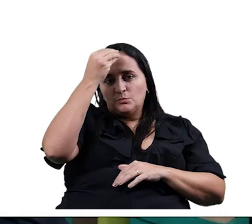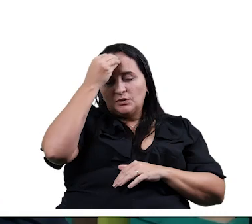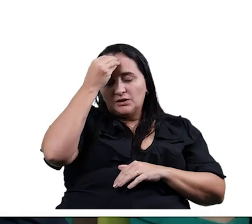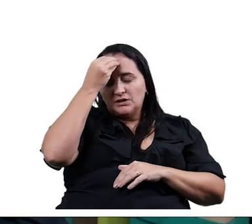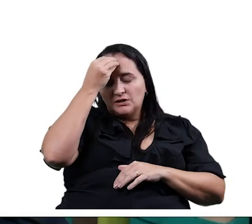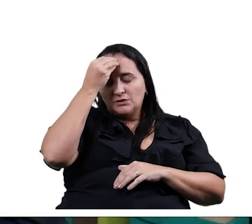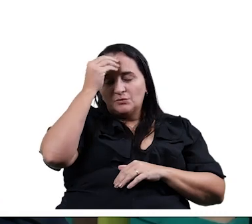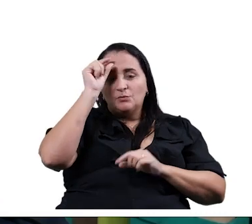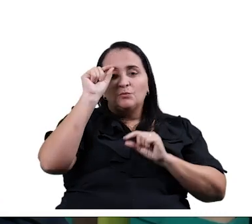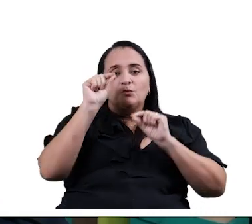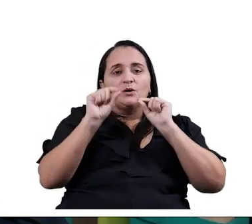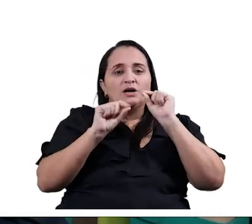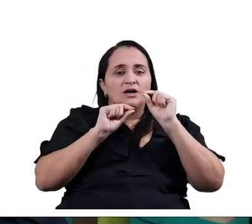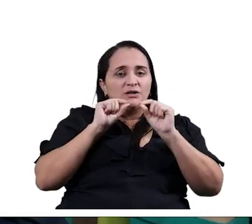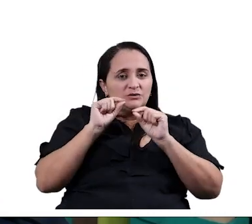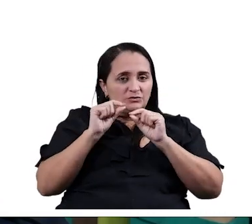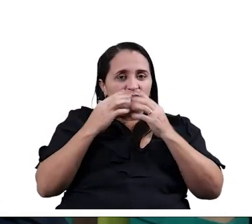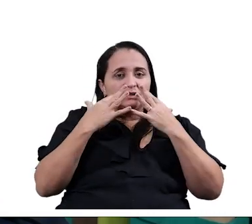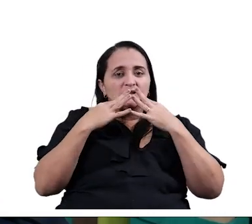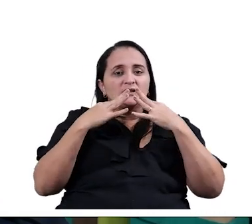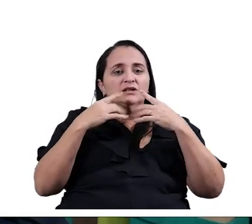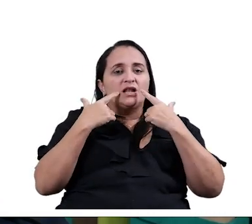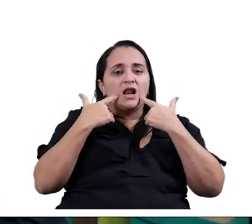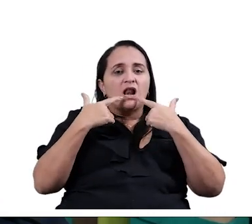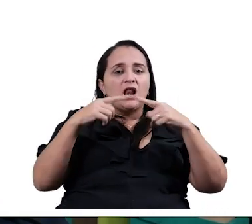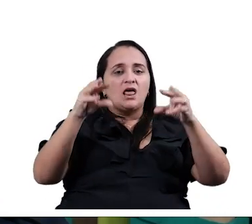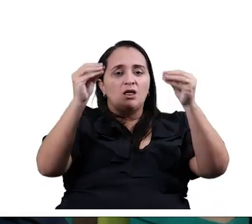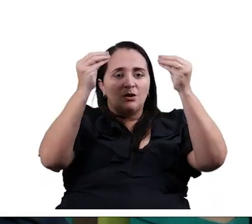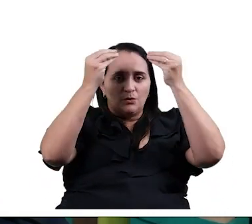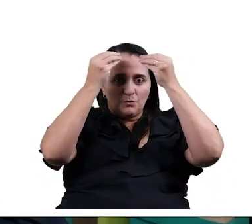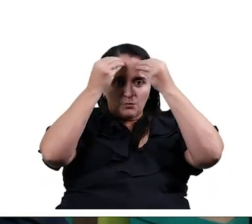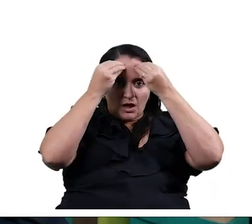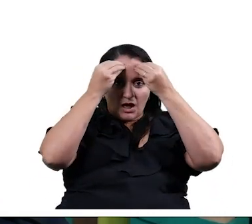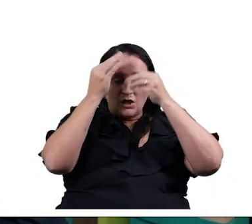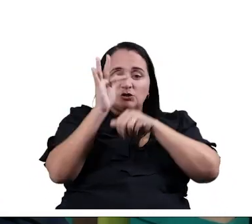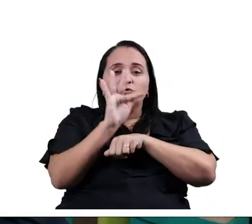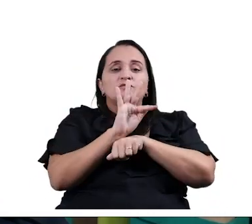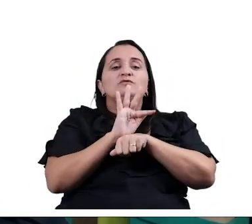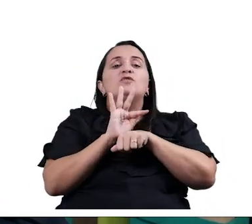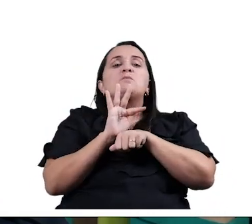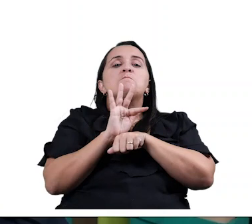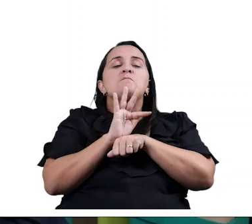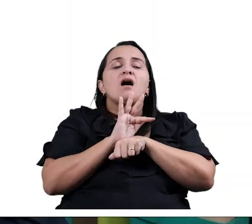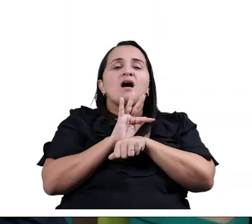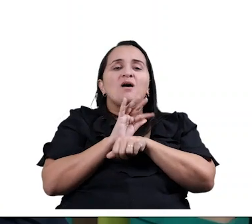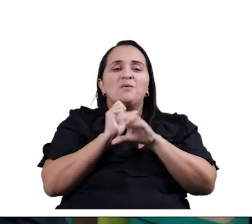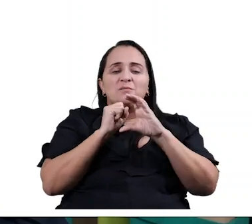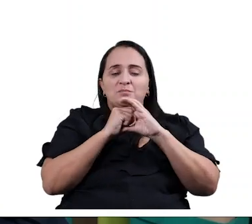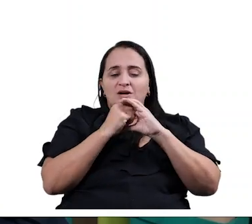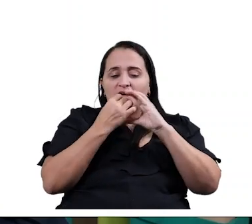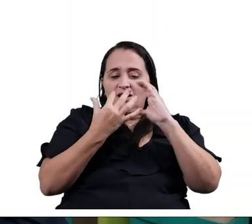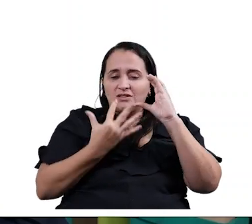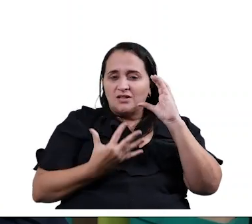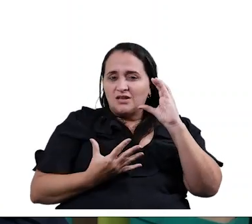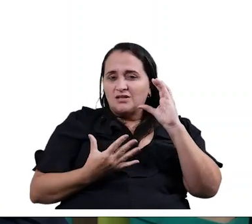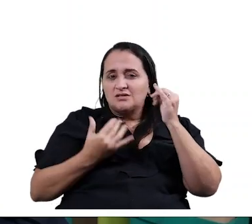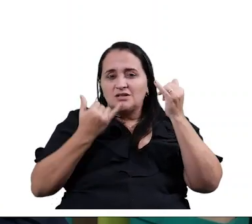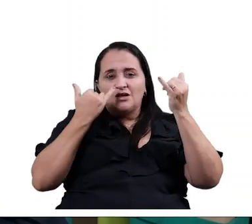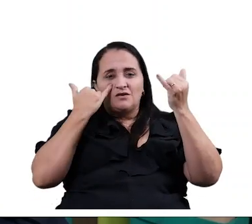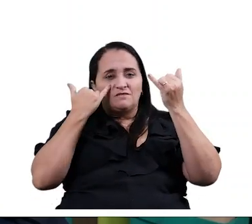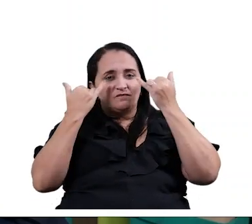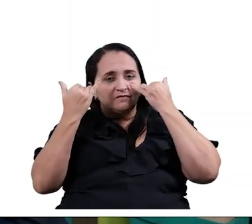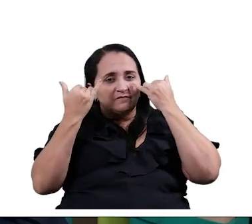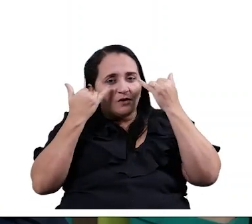formal, que são características de um texto informativo. Então, ele resolveu fazer um